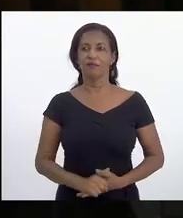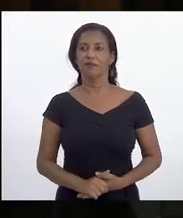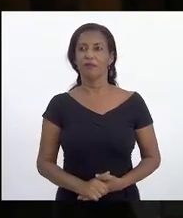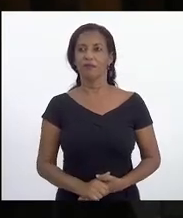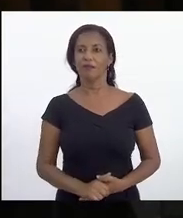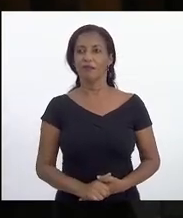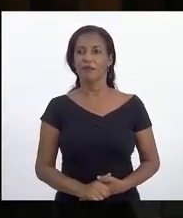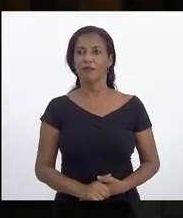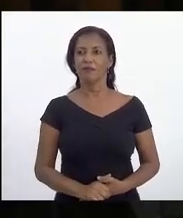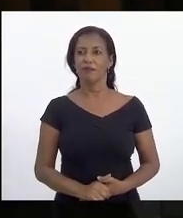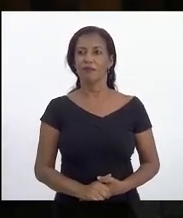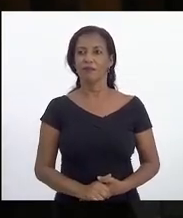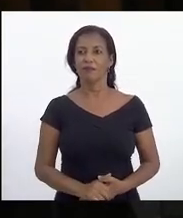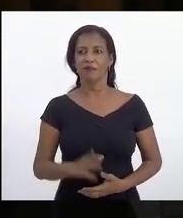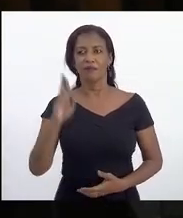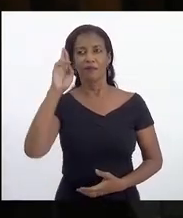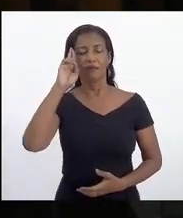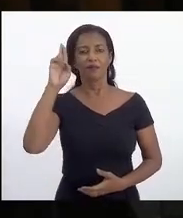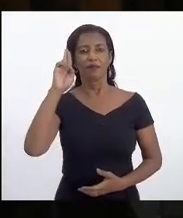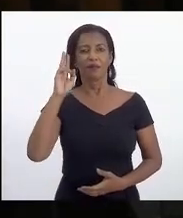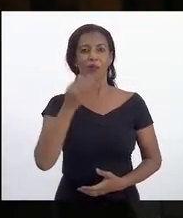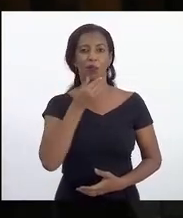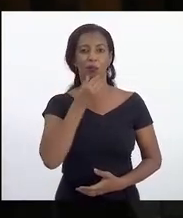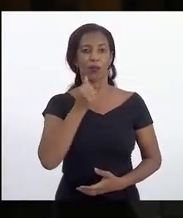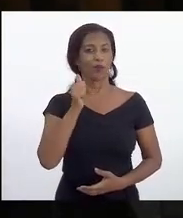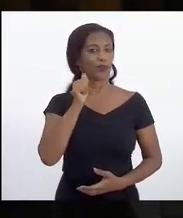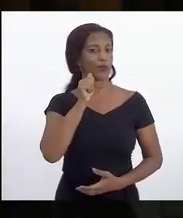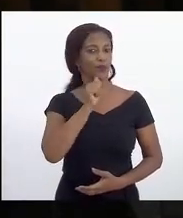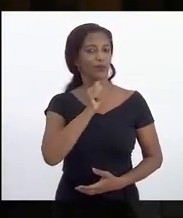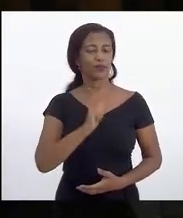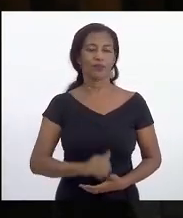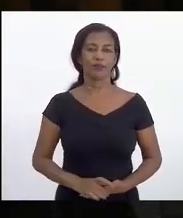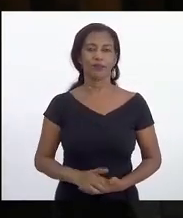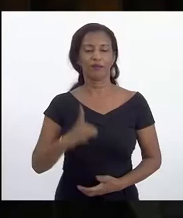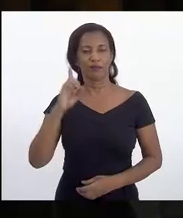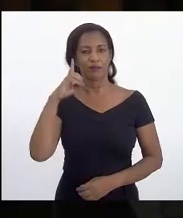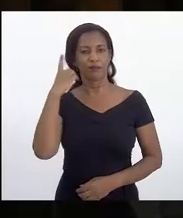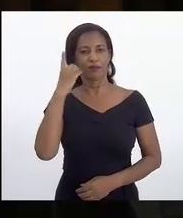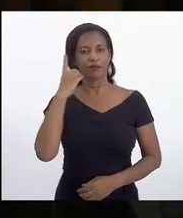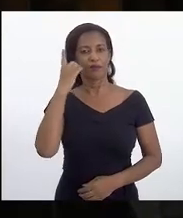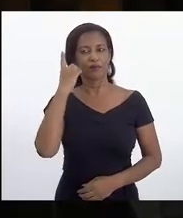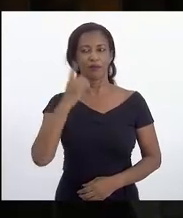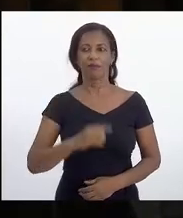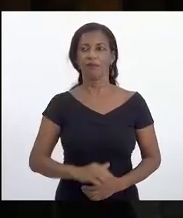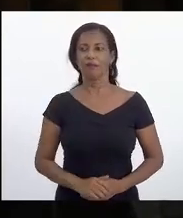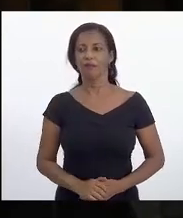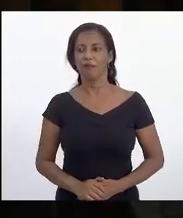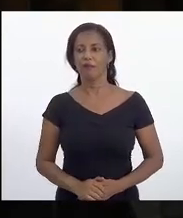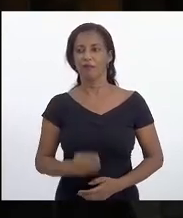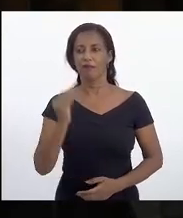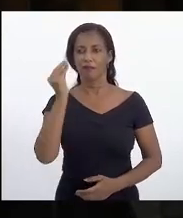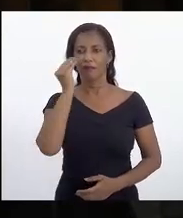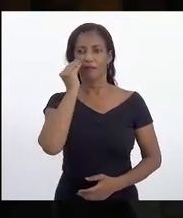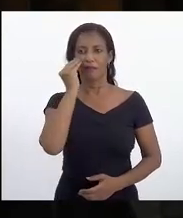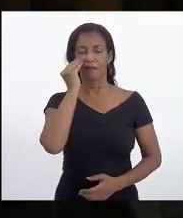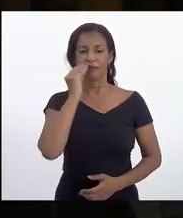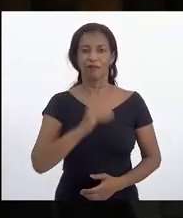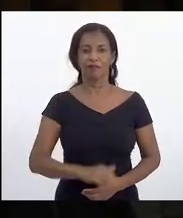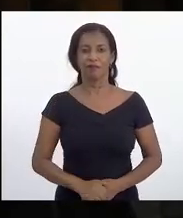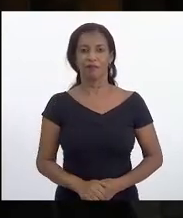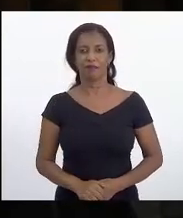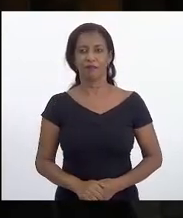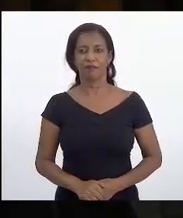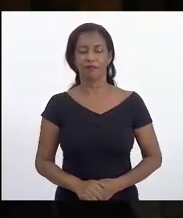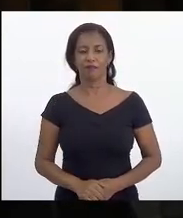os senhores e senhoras deputadas que nos assistem